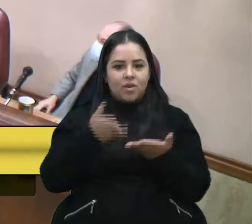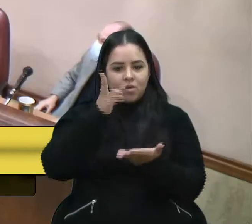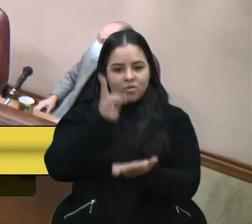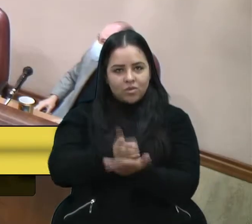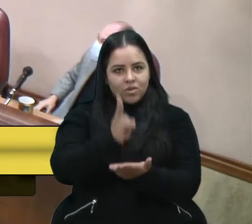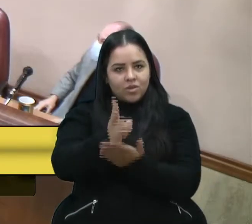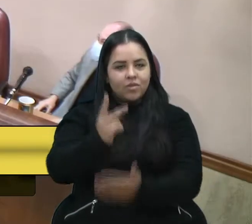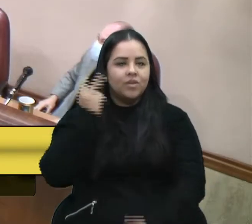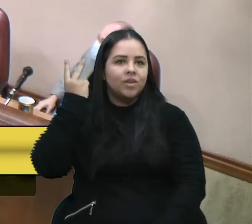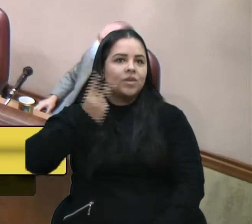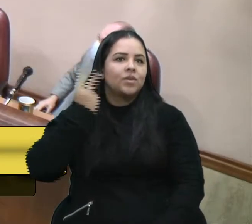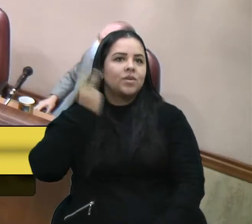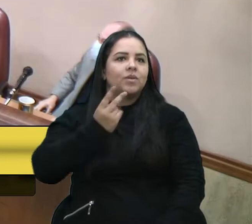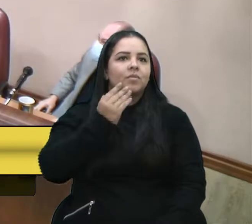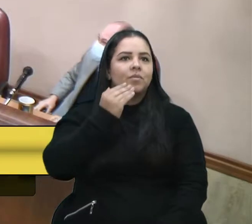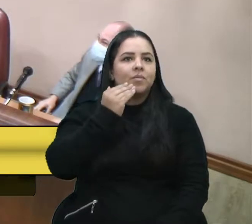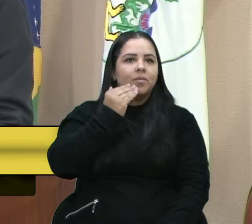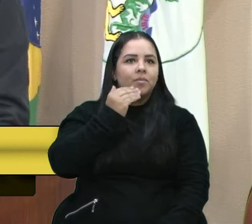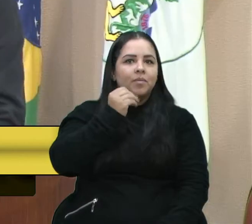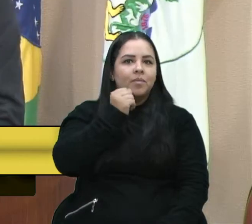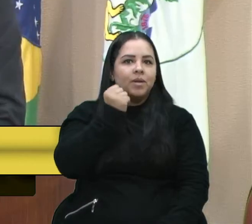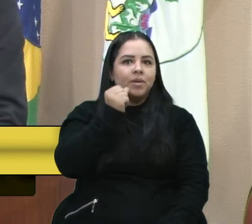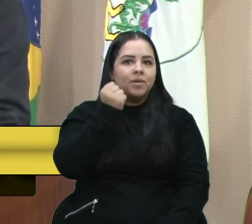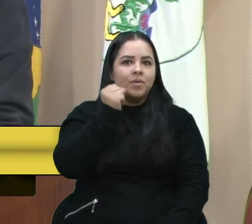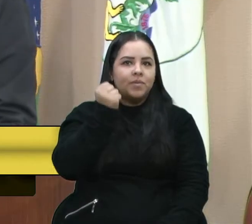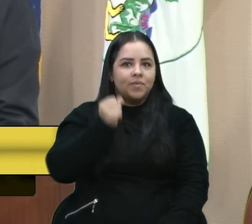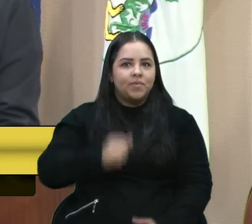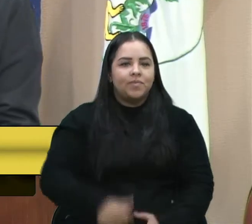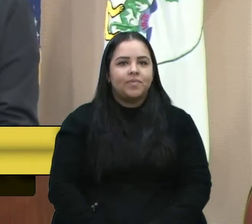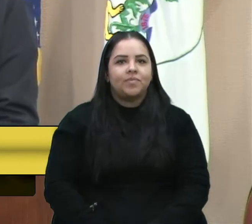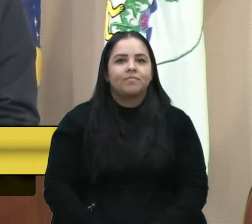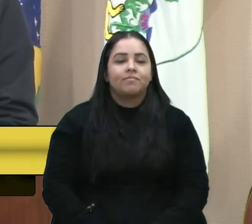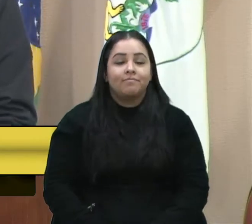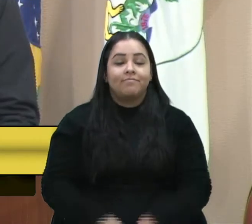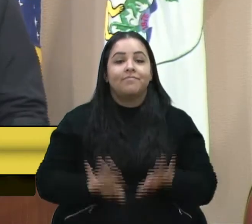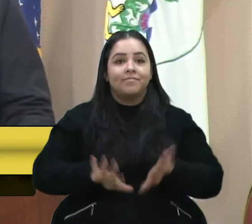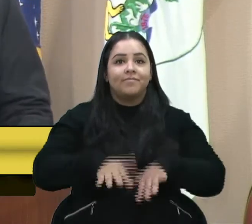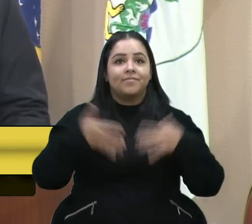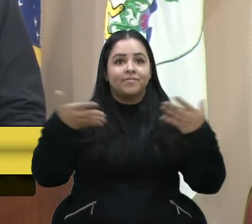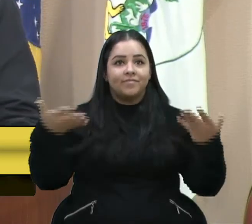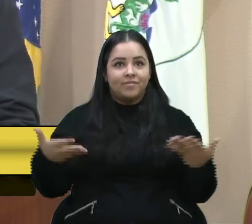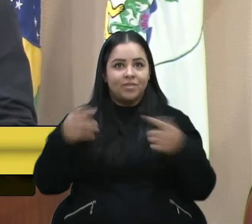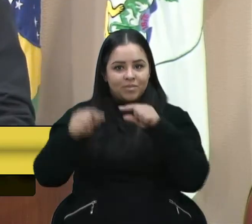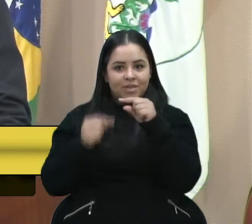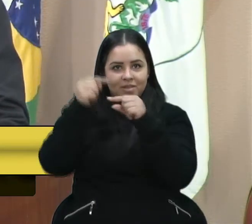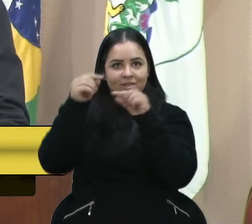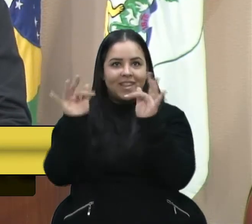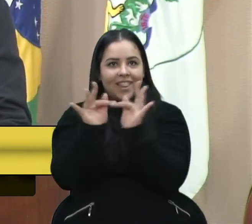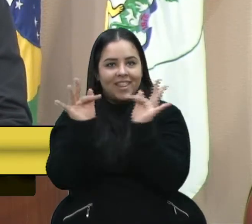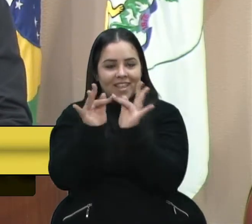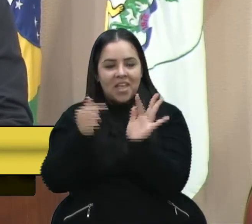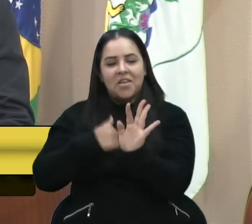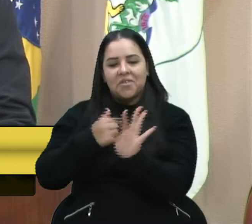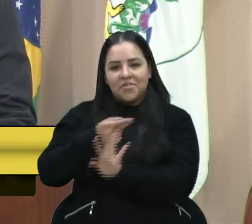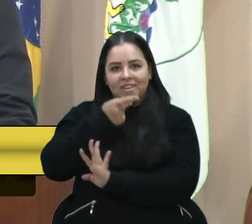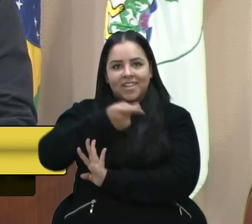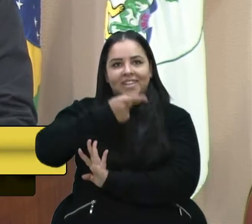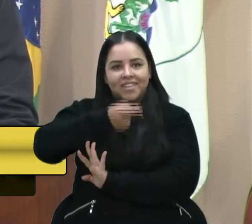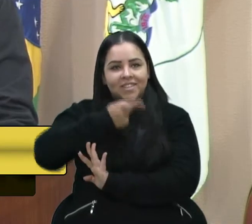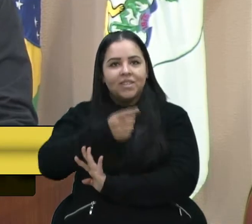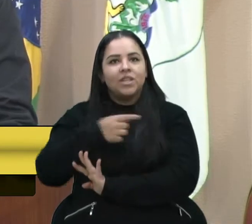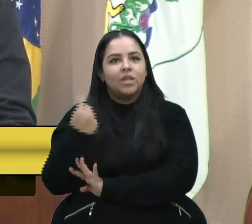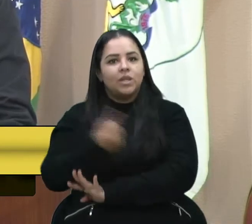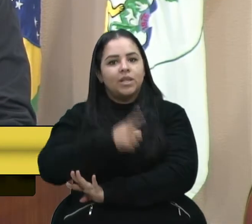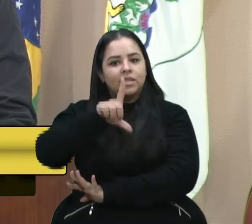Vereador Marcon, da tribuna. Bom, superando então as dificuldades técnicas, eu vinha dizendo que a gente tem no